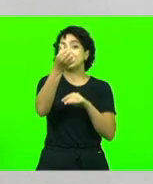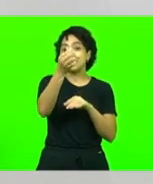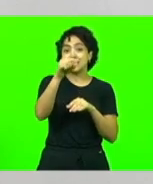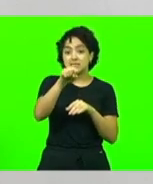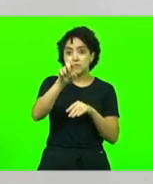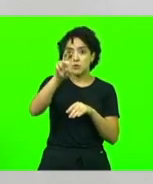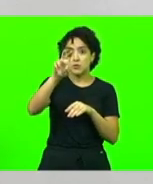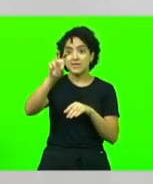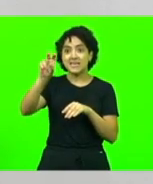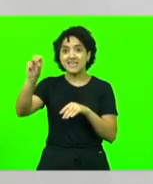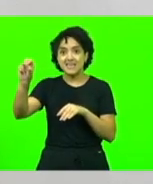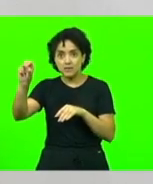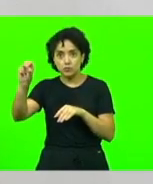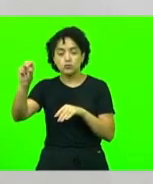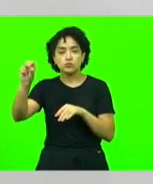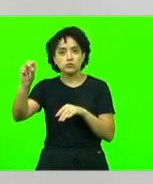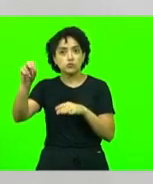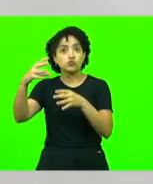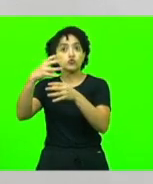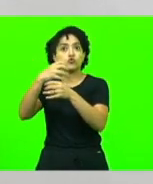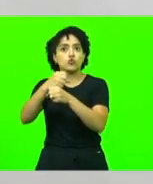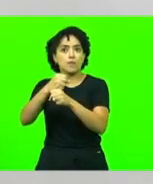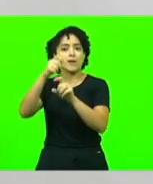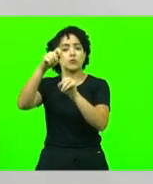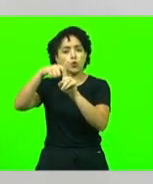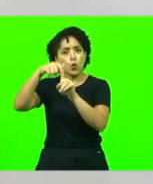6.500 abortos por mês.